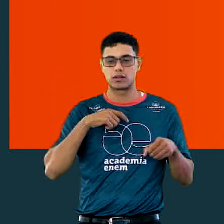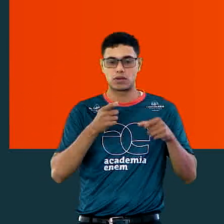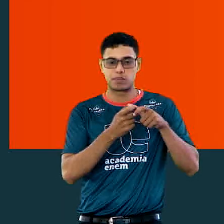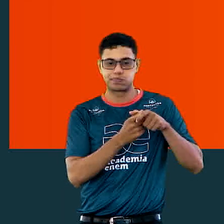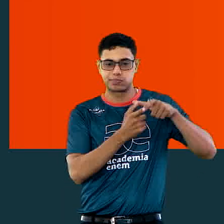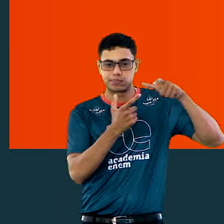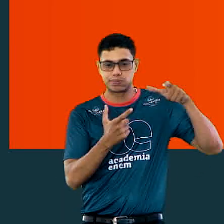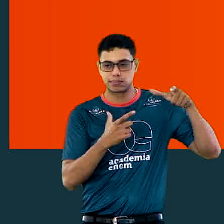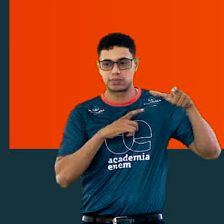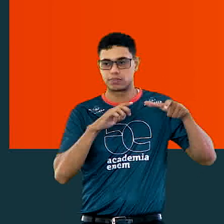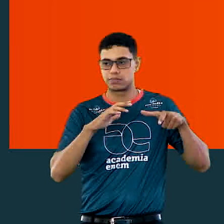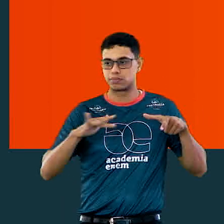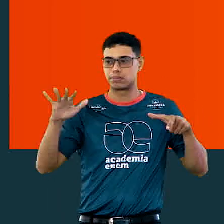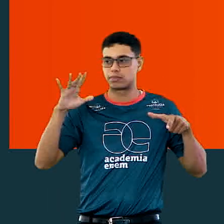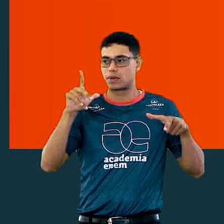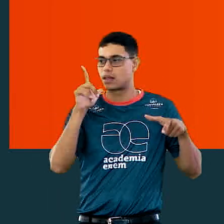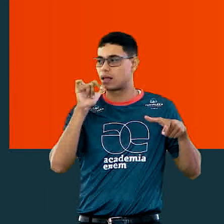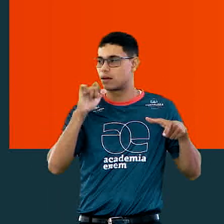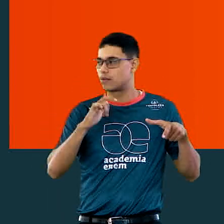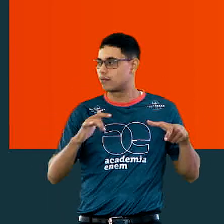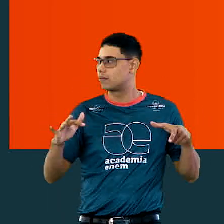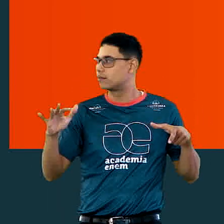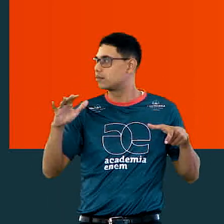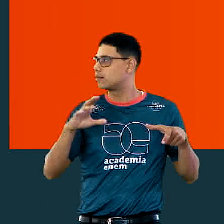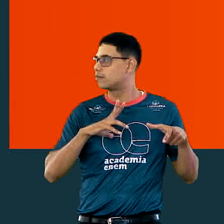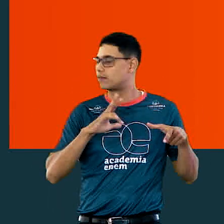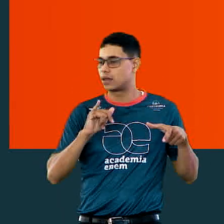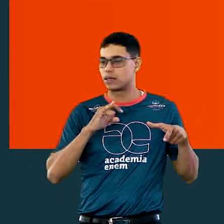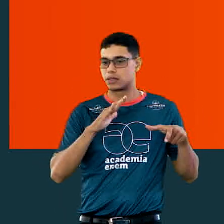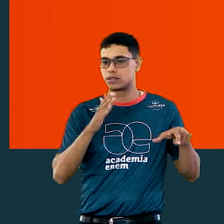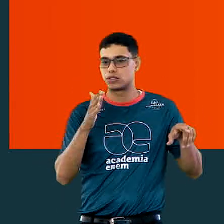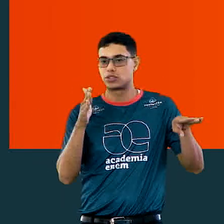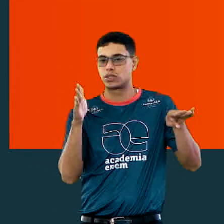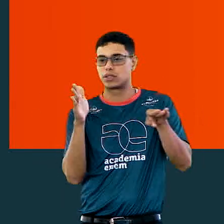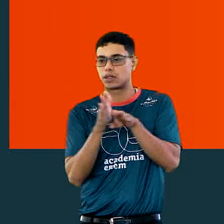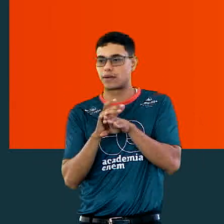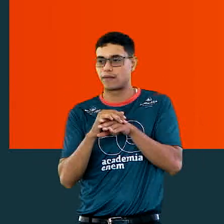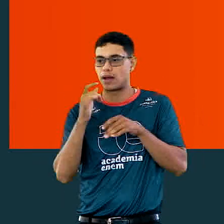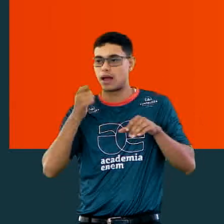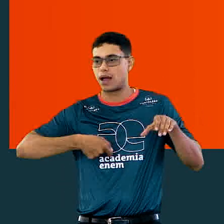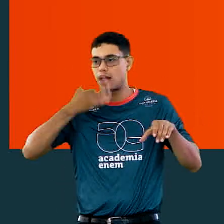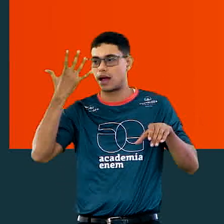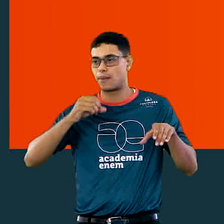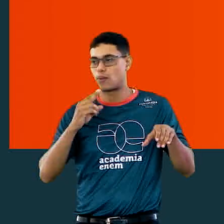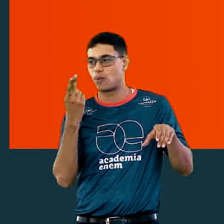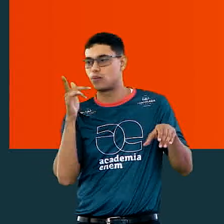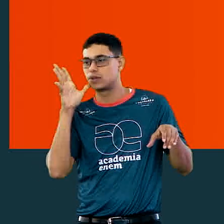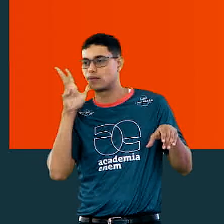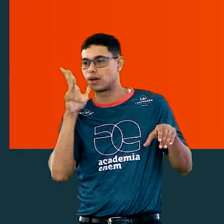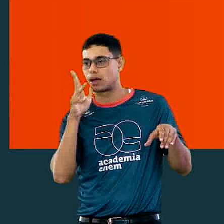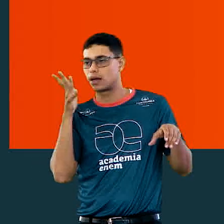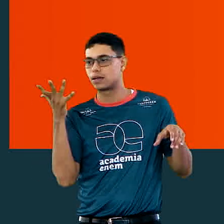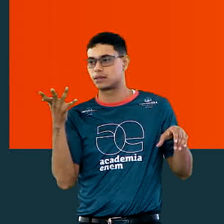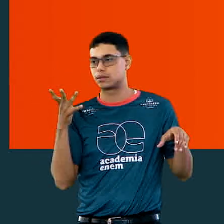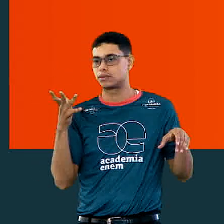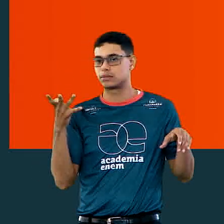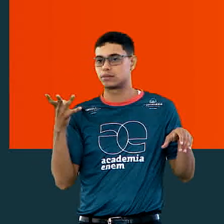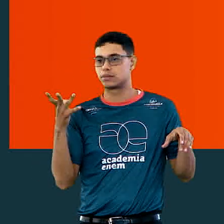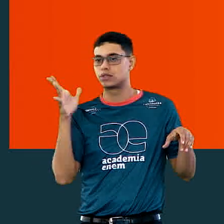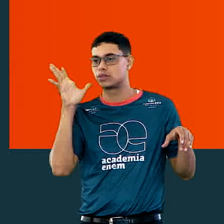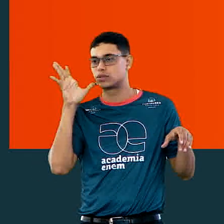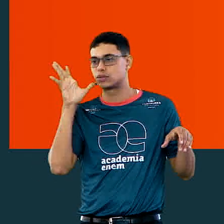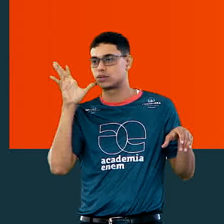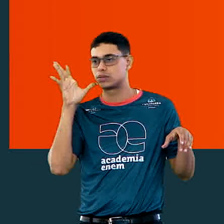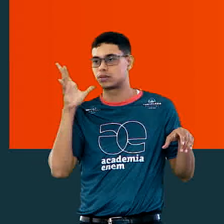20 metros, a água vai chegar lá na ponta com maior ou menor velocidade? De novo, pessoal.